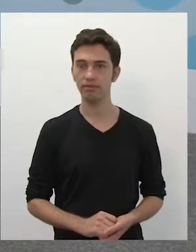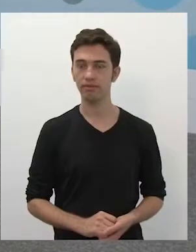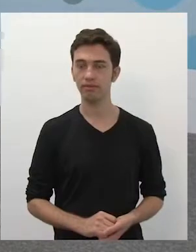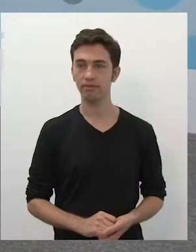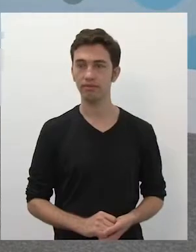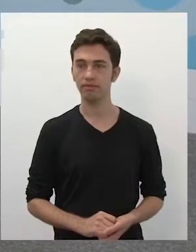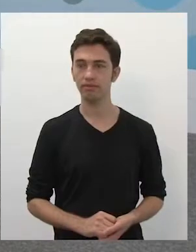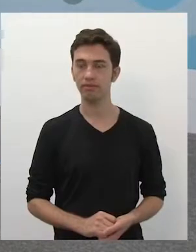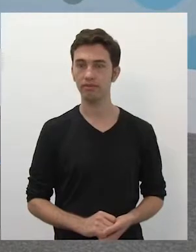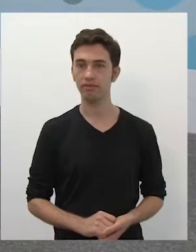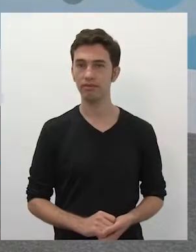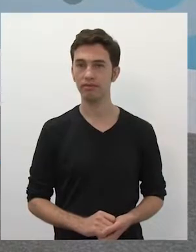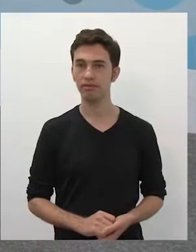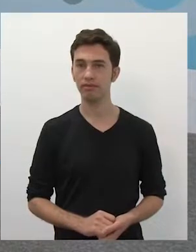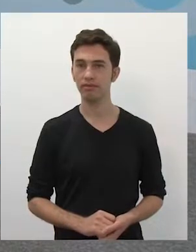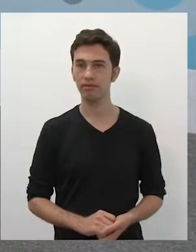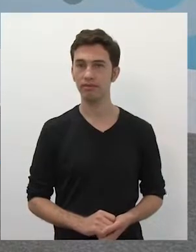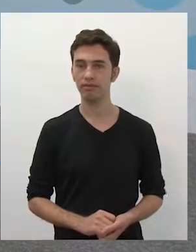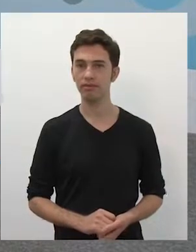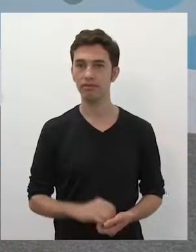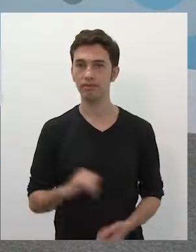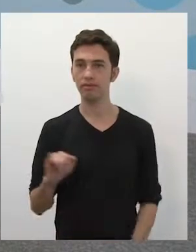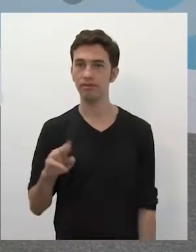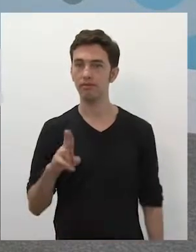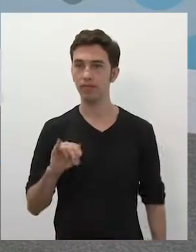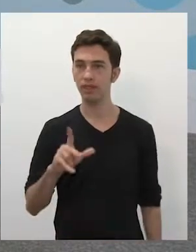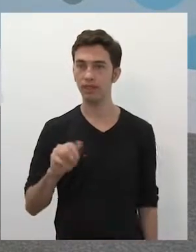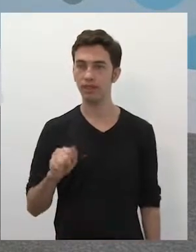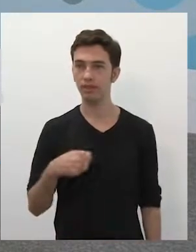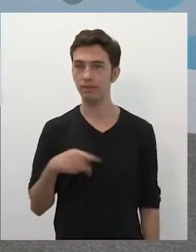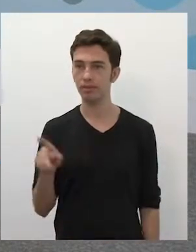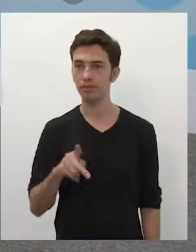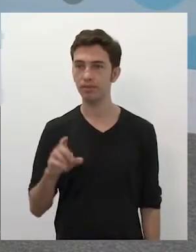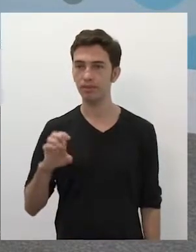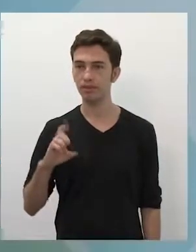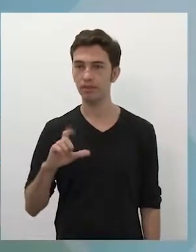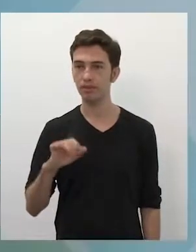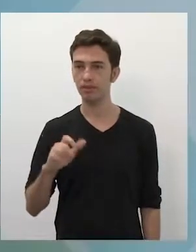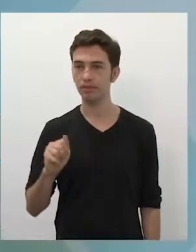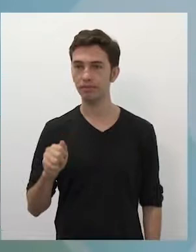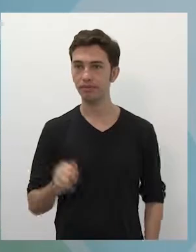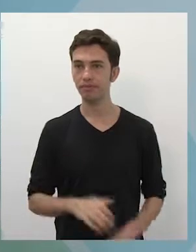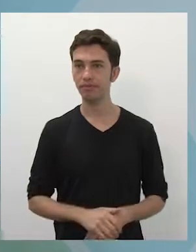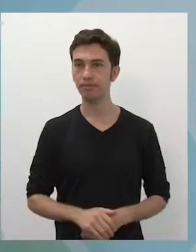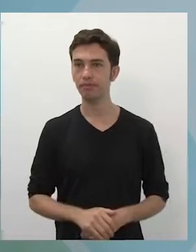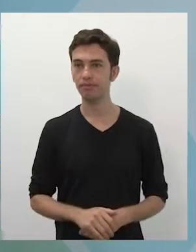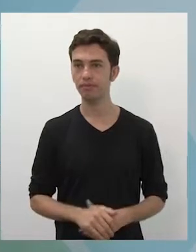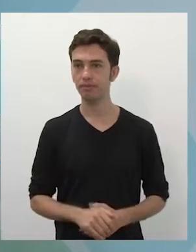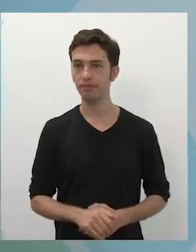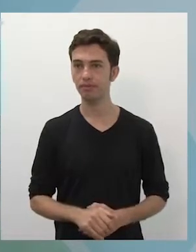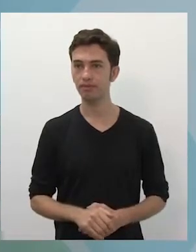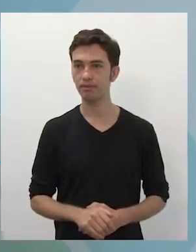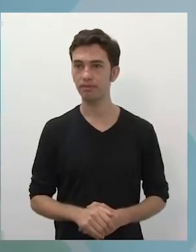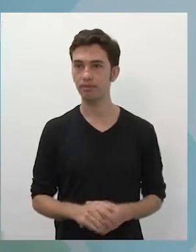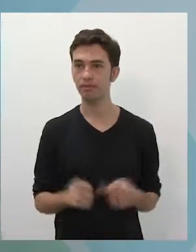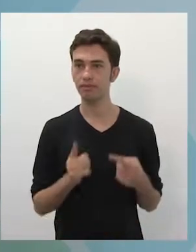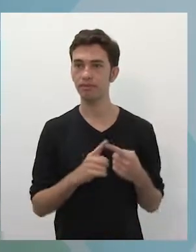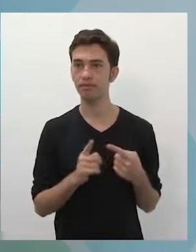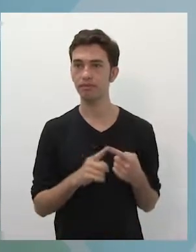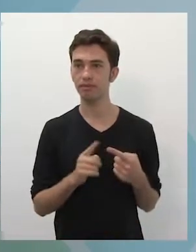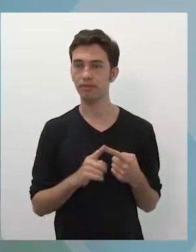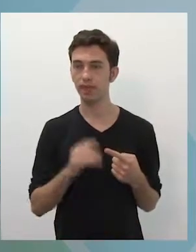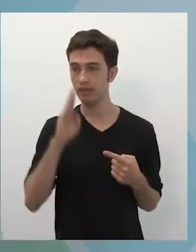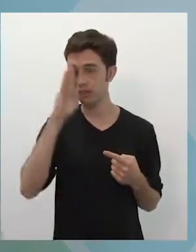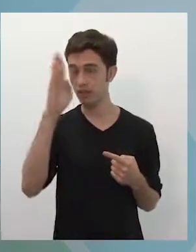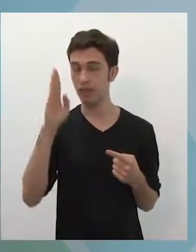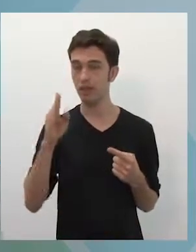E aí, Dani? Então vamos lá. A aluna Júlia, da Procélia, a aluna Júlia foi rapidinha. Ela colocou na 1. As principais ideias de